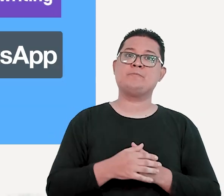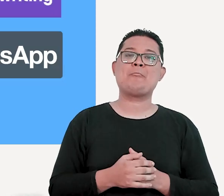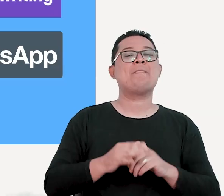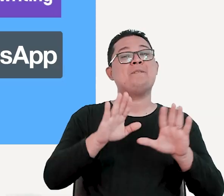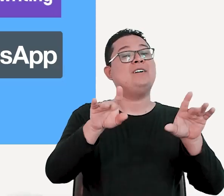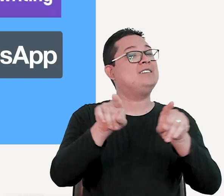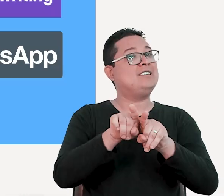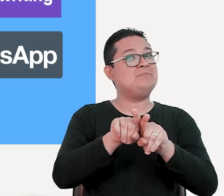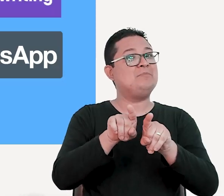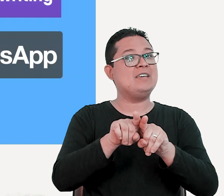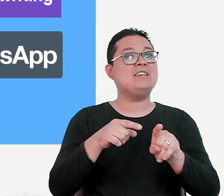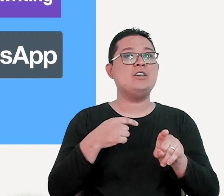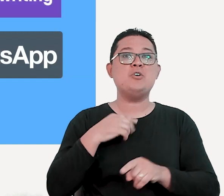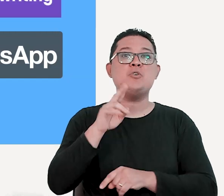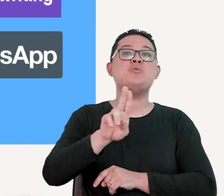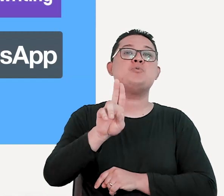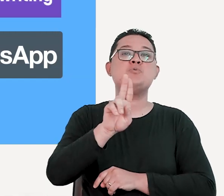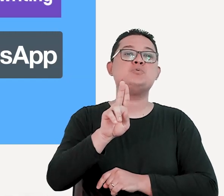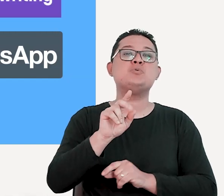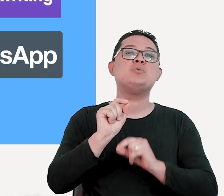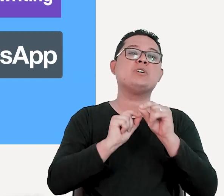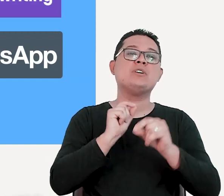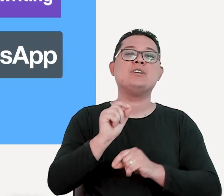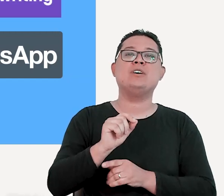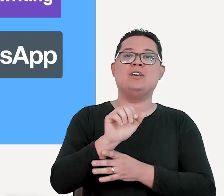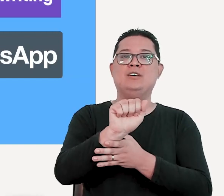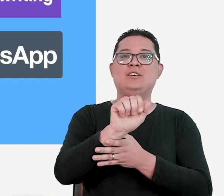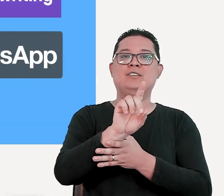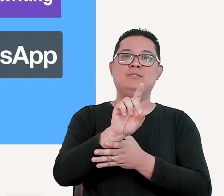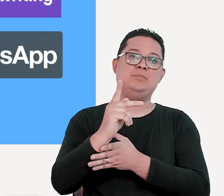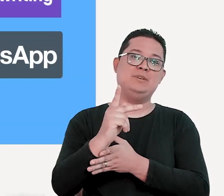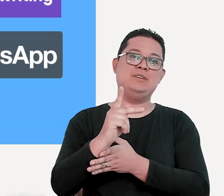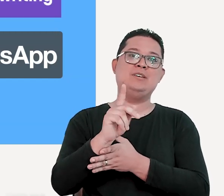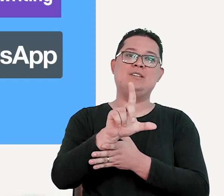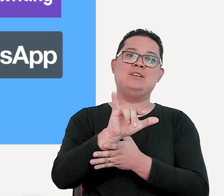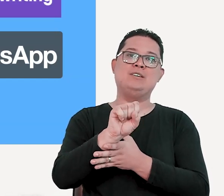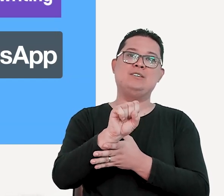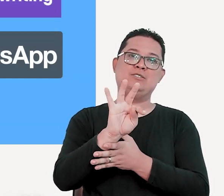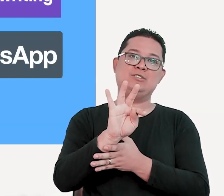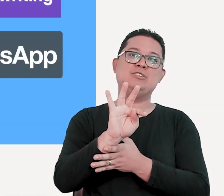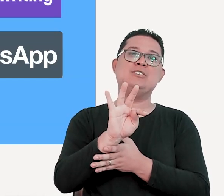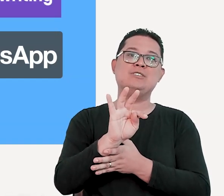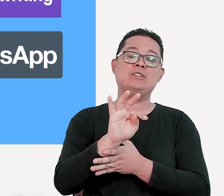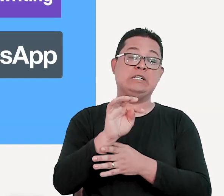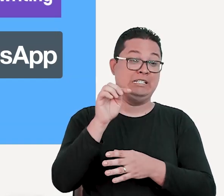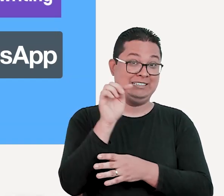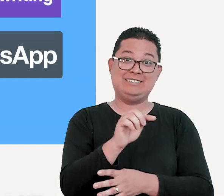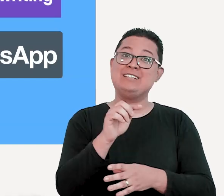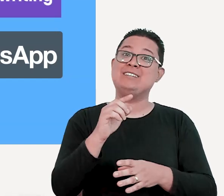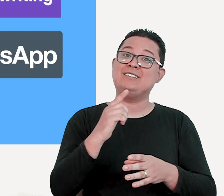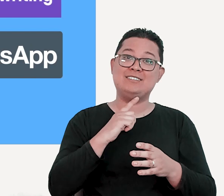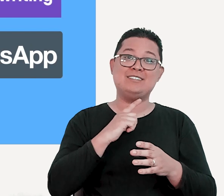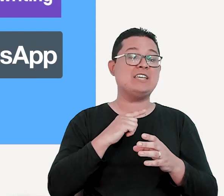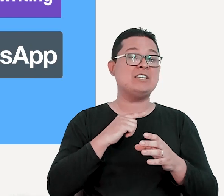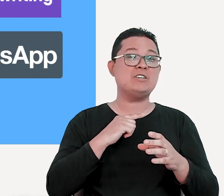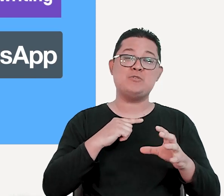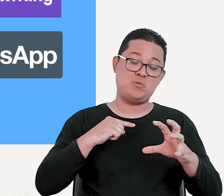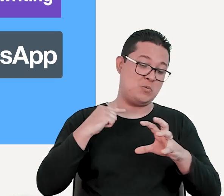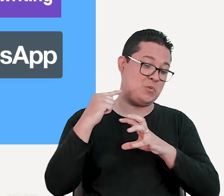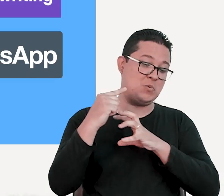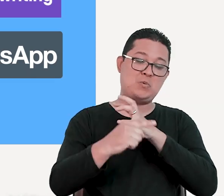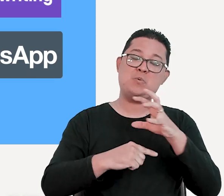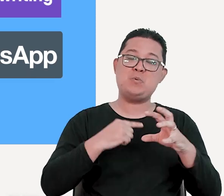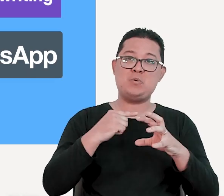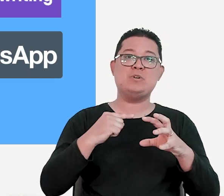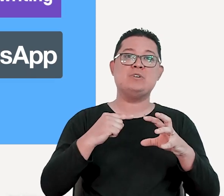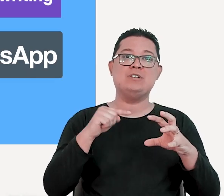faço parte agora como mentora, é o ADP List, que você vai lá, você consegue conversar com gente do mundo inteiro. Tem os UX